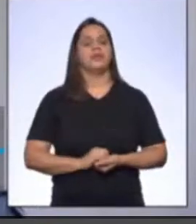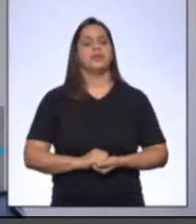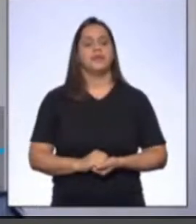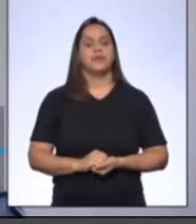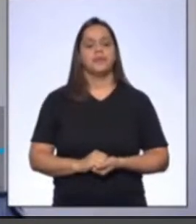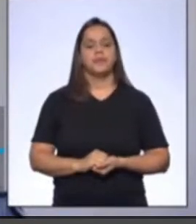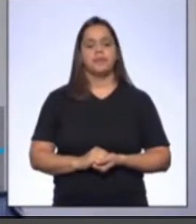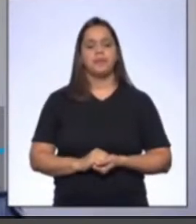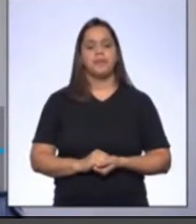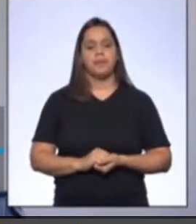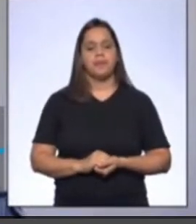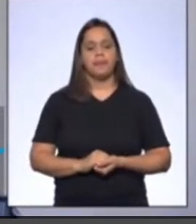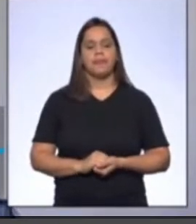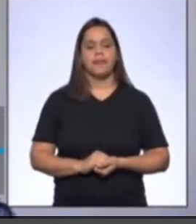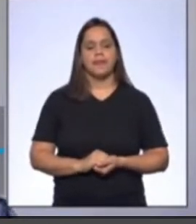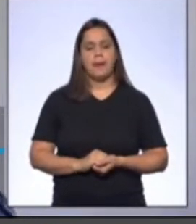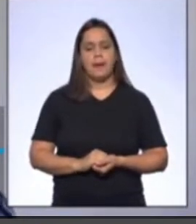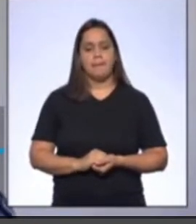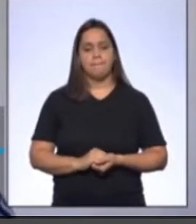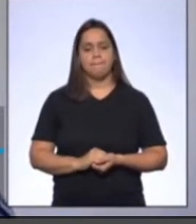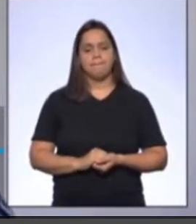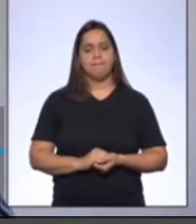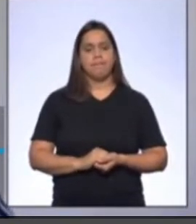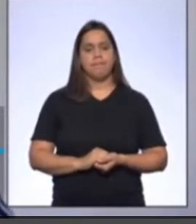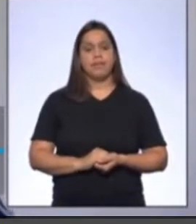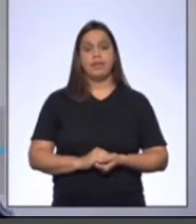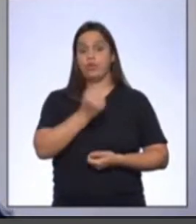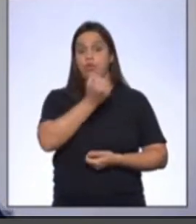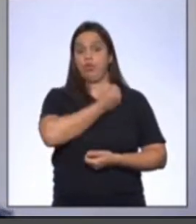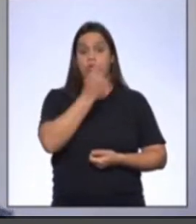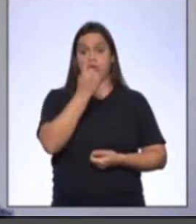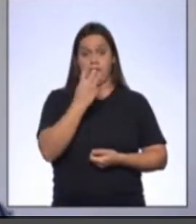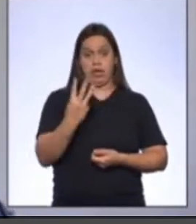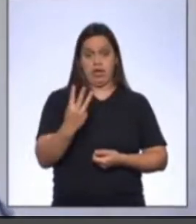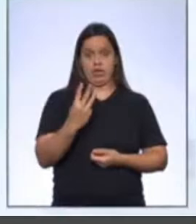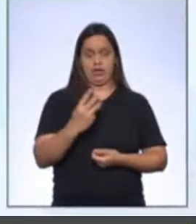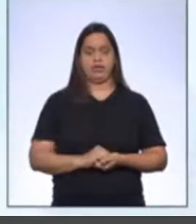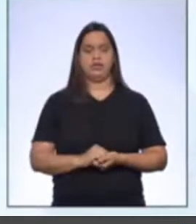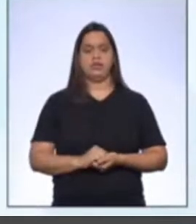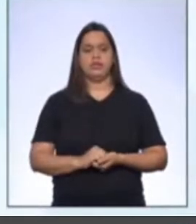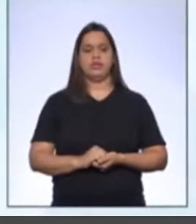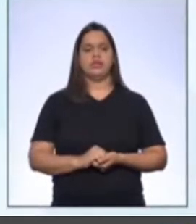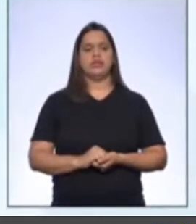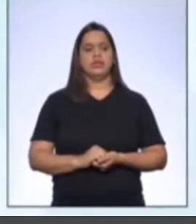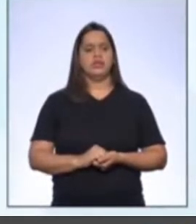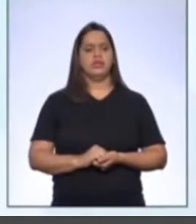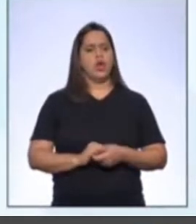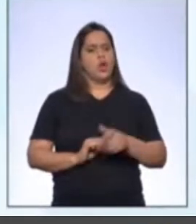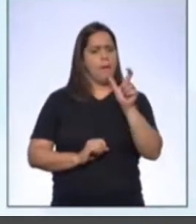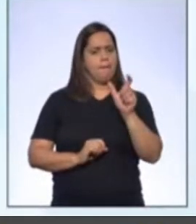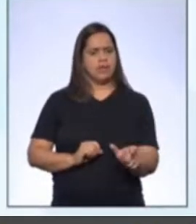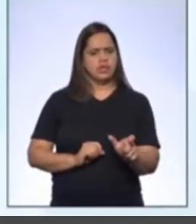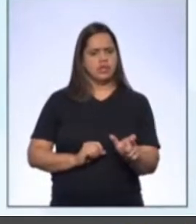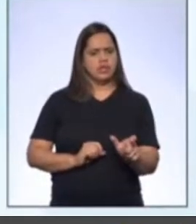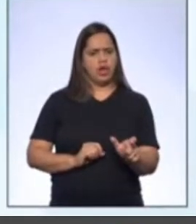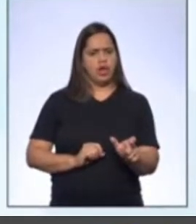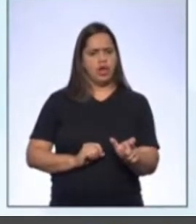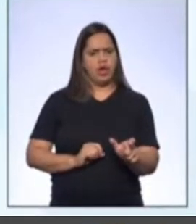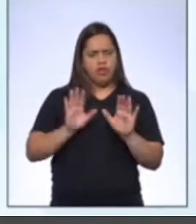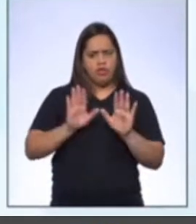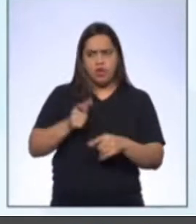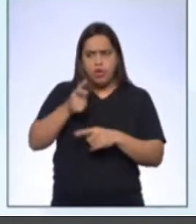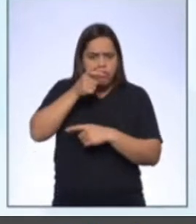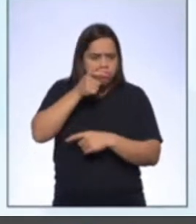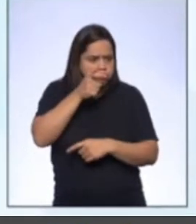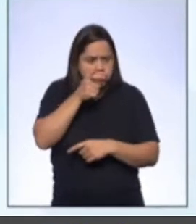Nós temos aí na alternativa, ou melhor, na questão 13. Uma das personagens ficou de vigia para tentar descobrir de